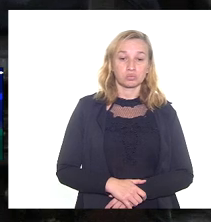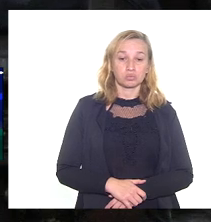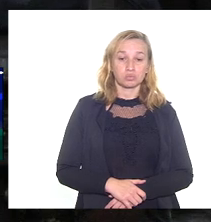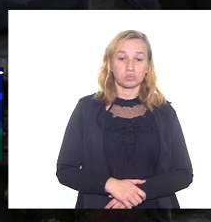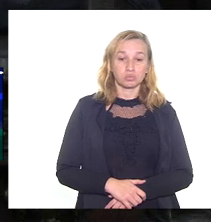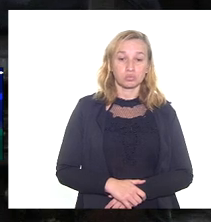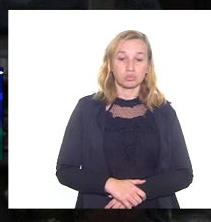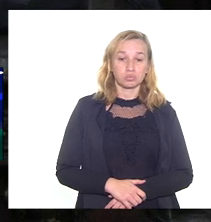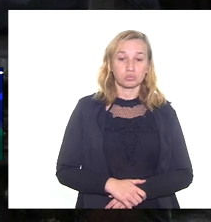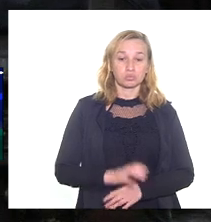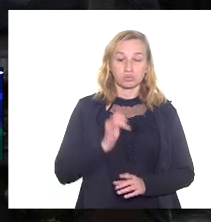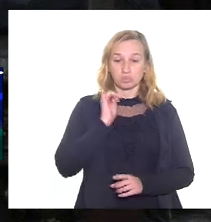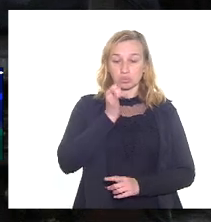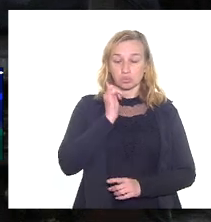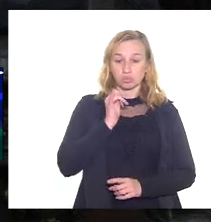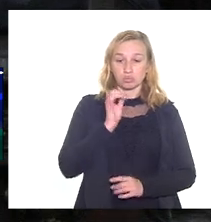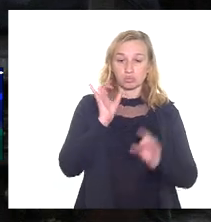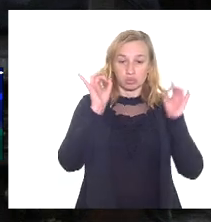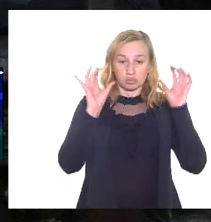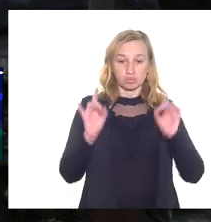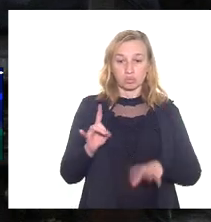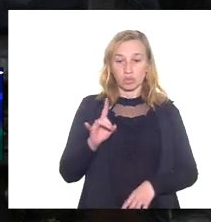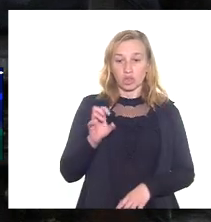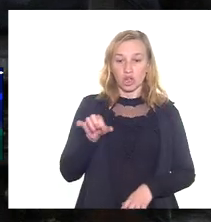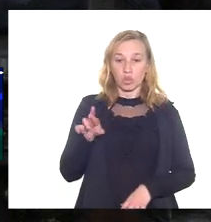Presidência designa relator especial, deputado Eurico Júnior.